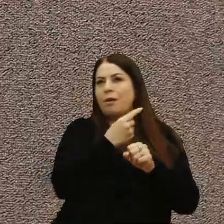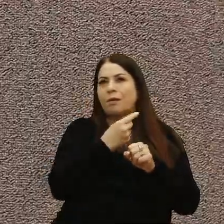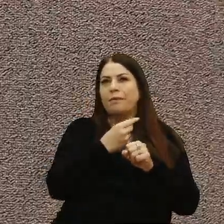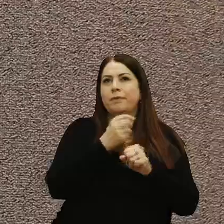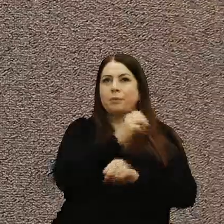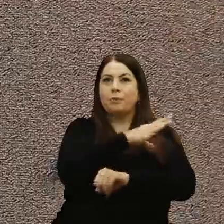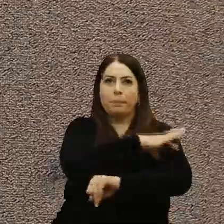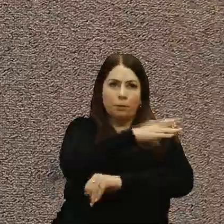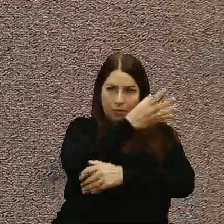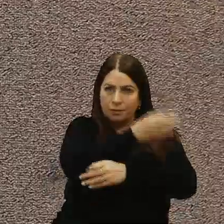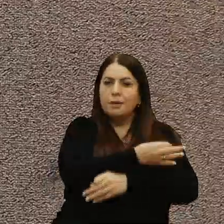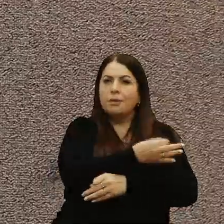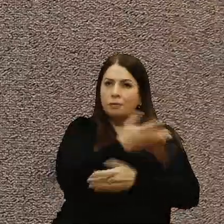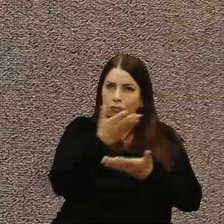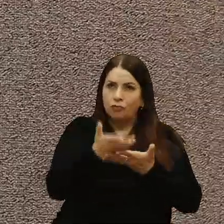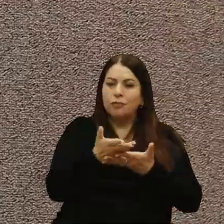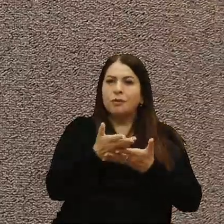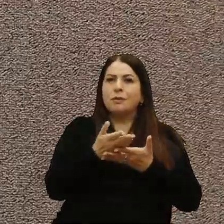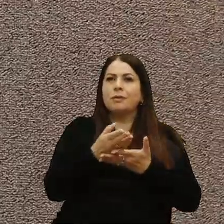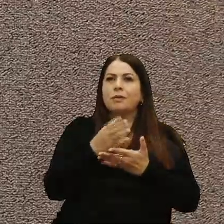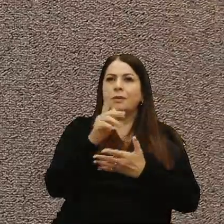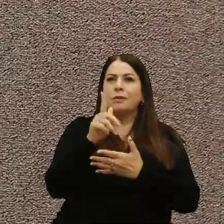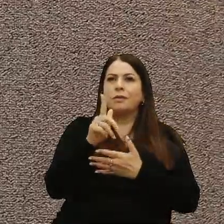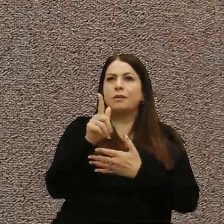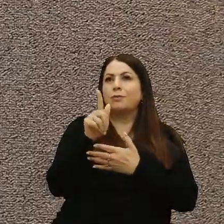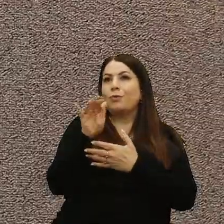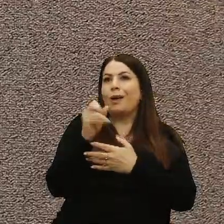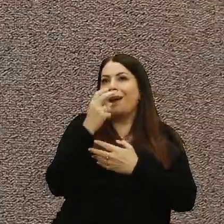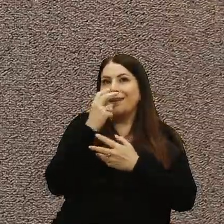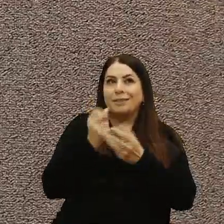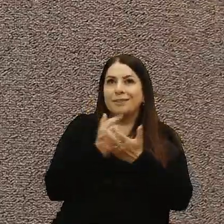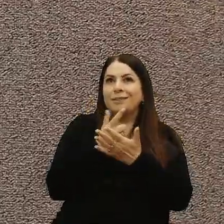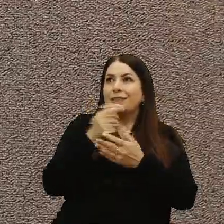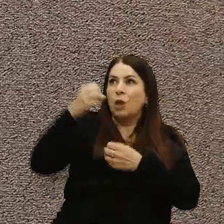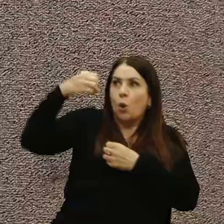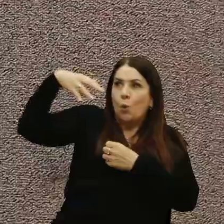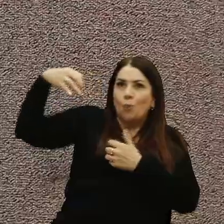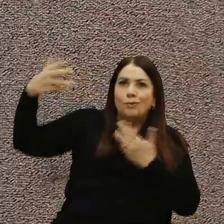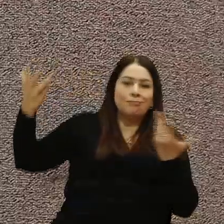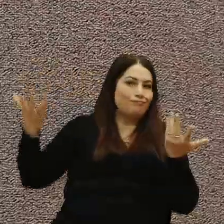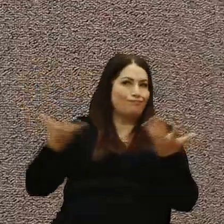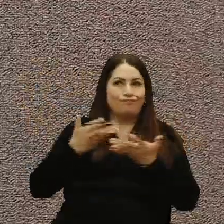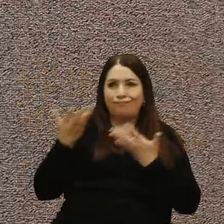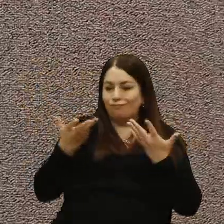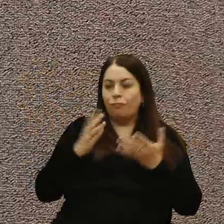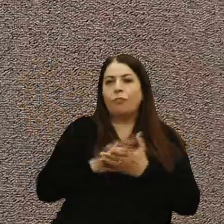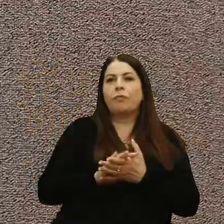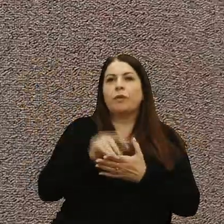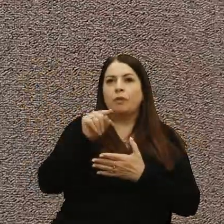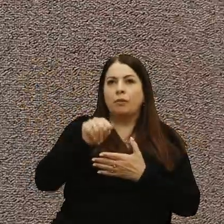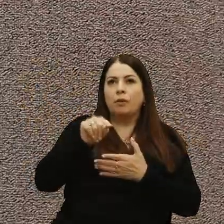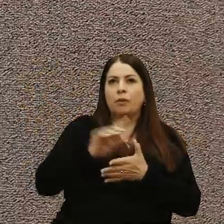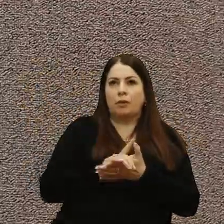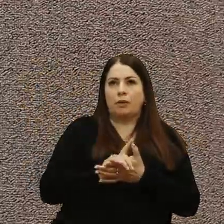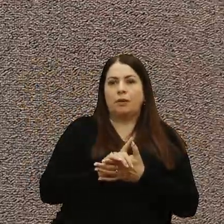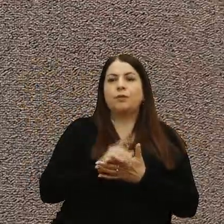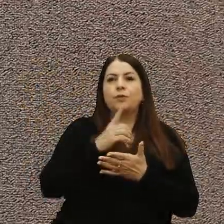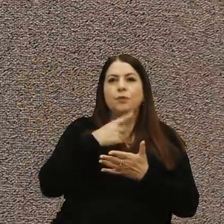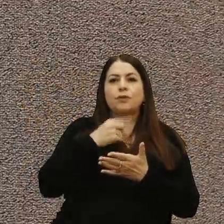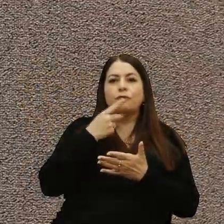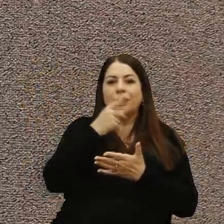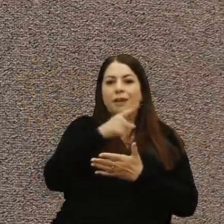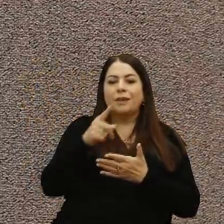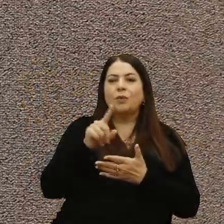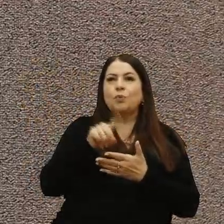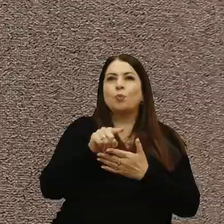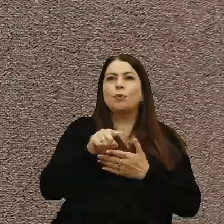Capitão está certo. Já tomaram conta do gás, já tomaram conta da questão da luz e por aí vai. Aqui eu só gostaria de reforçar o